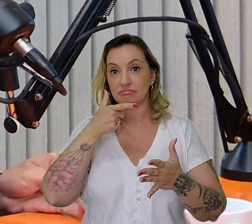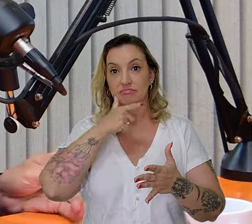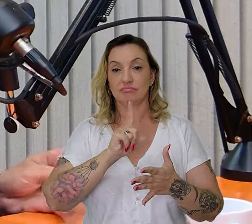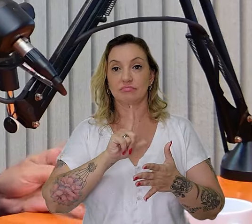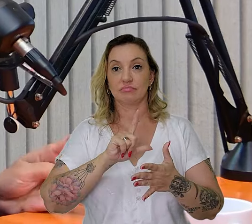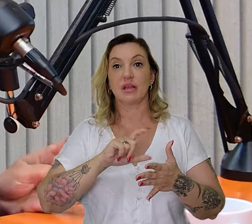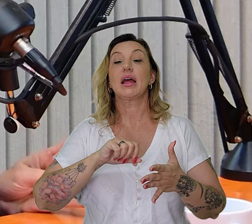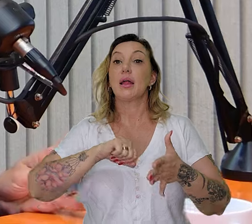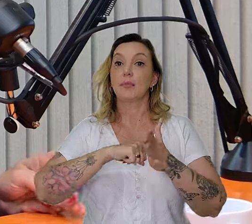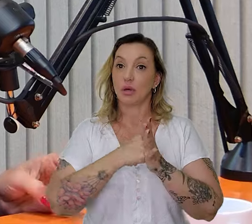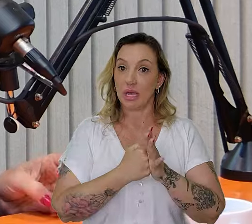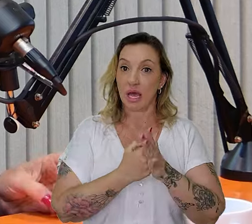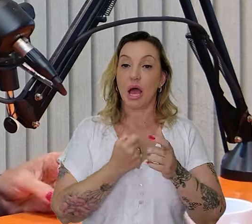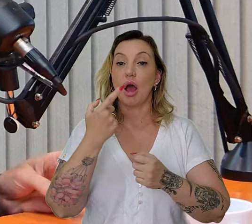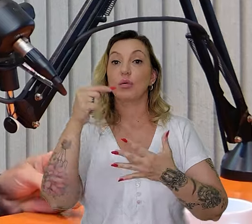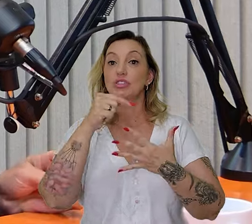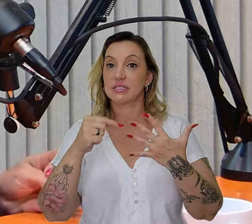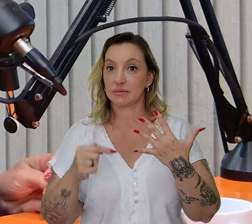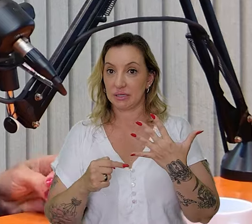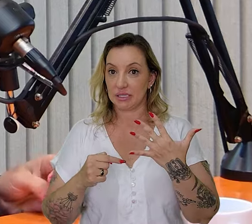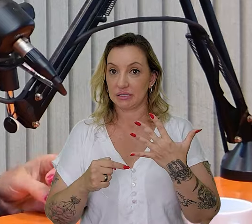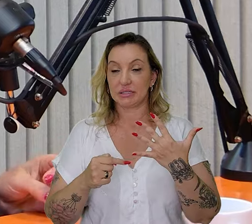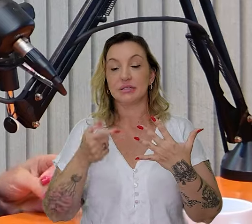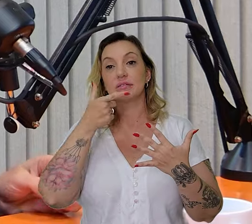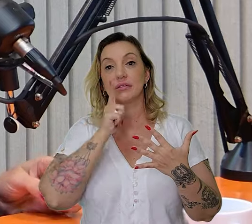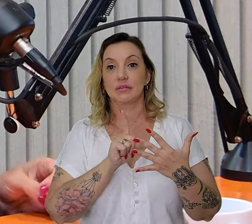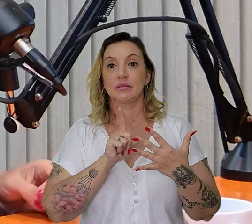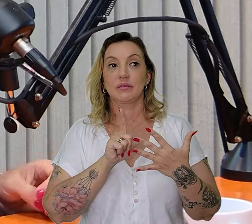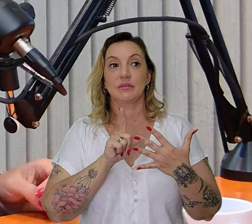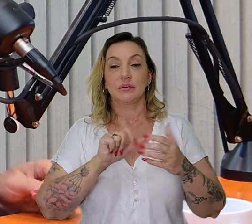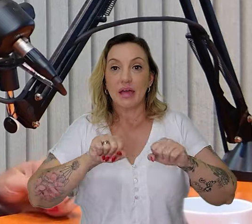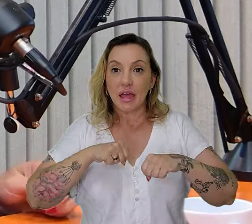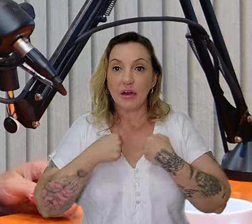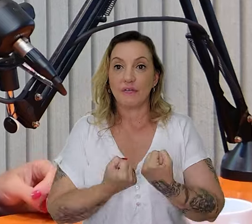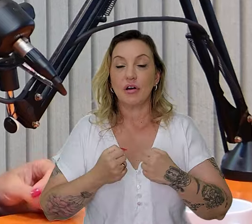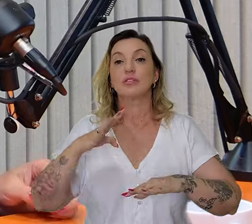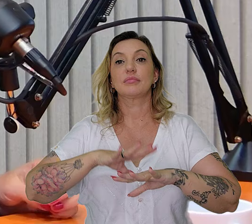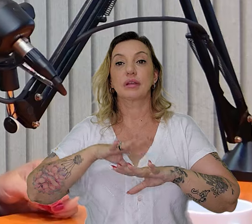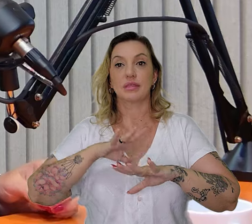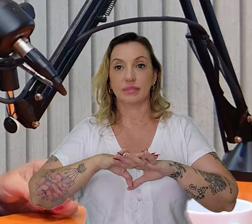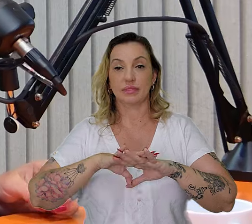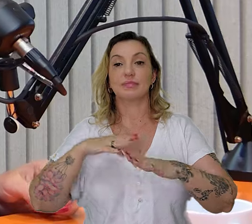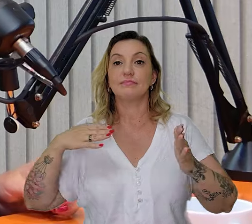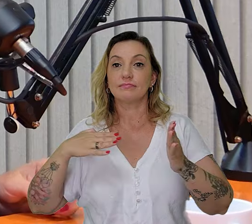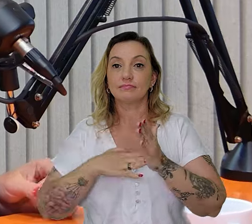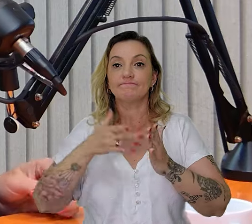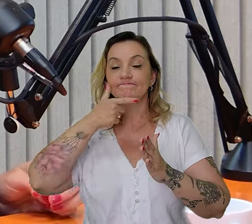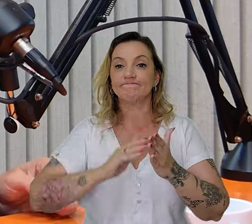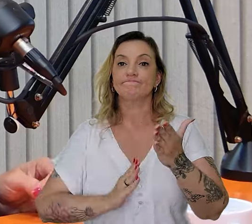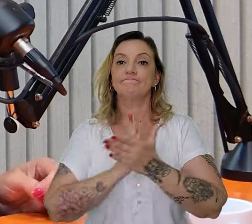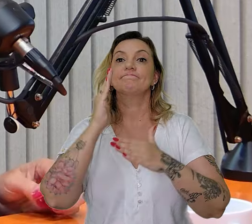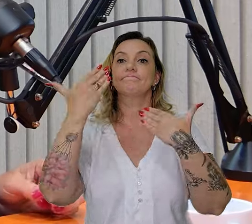algumas matérias e ele recebe reforço de matemática até que ele passe na prova para que ele possa fazer